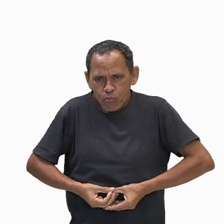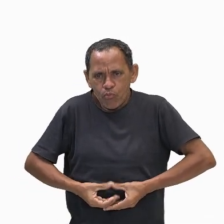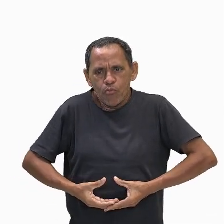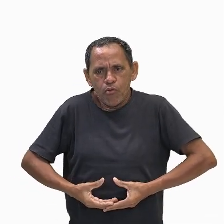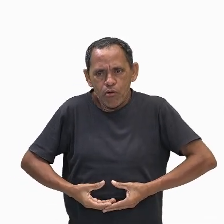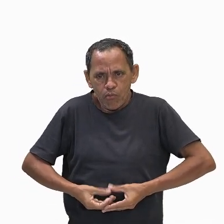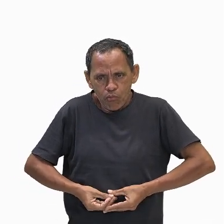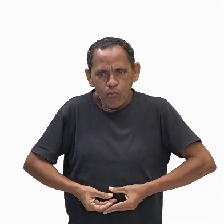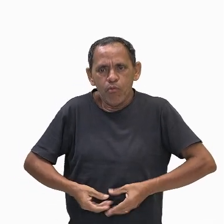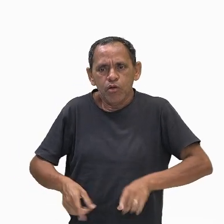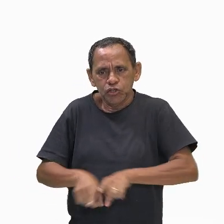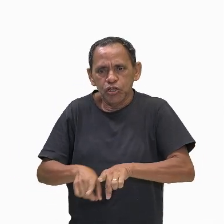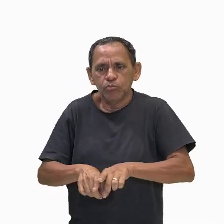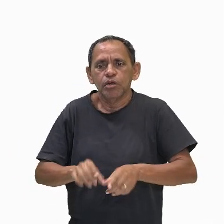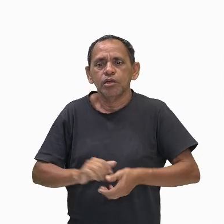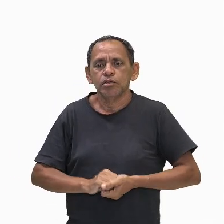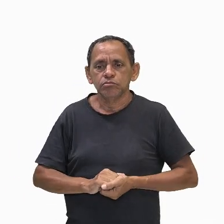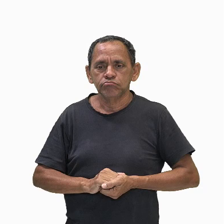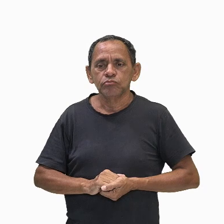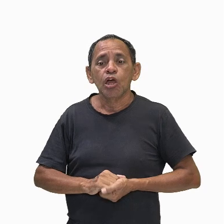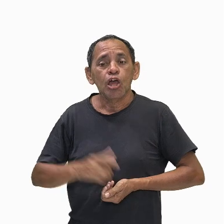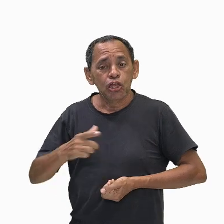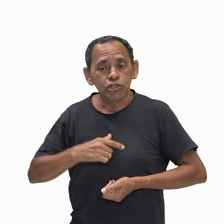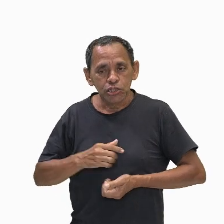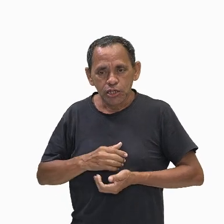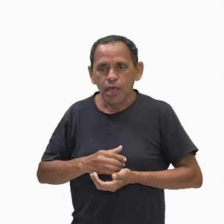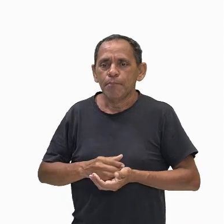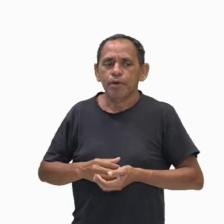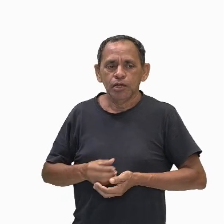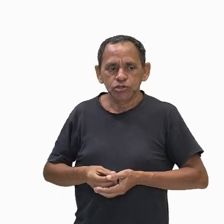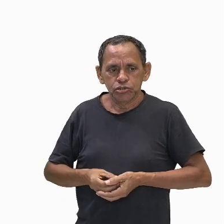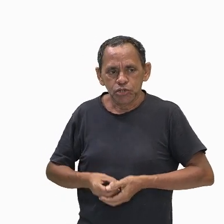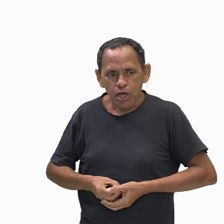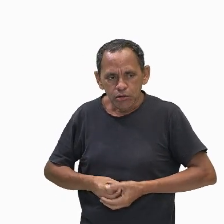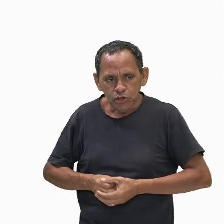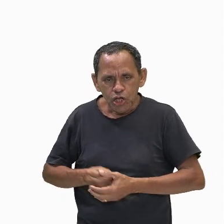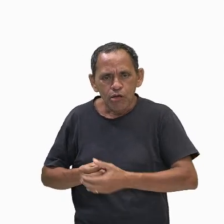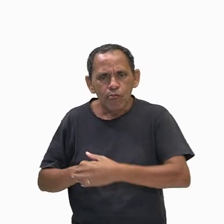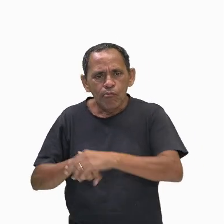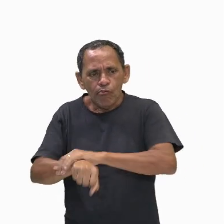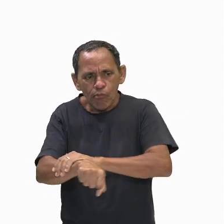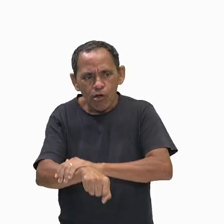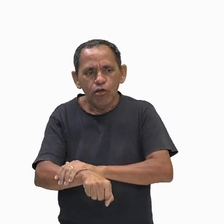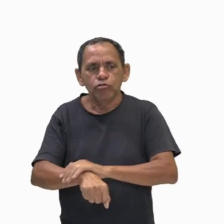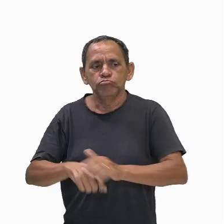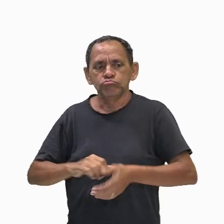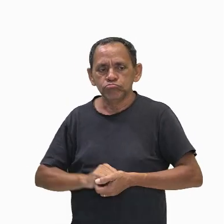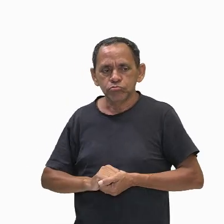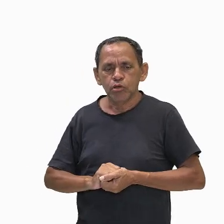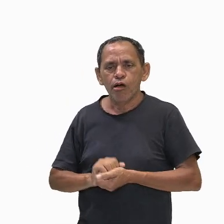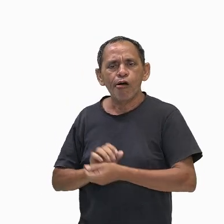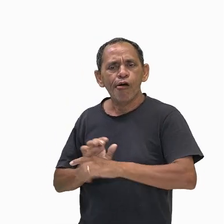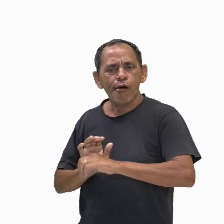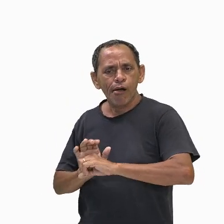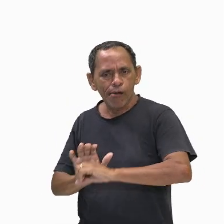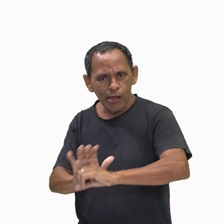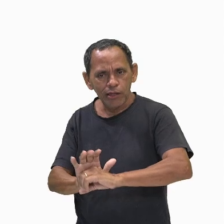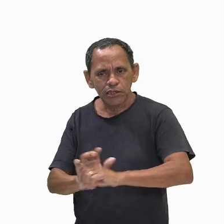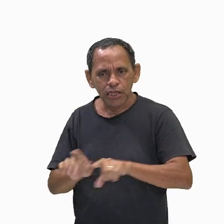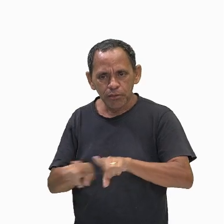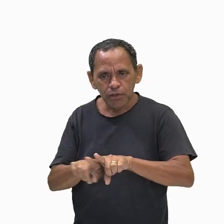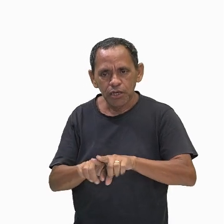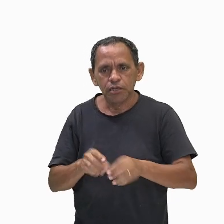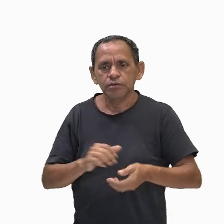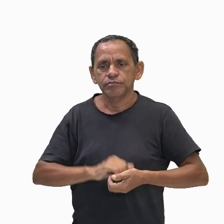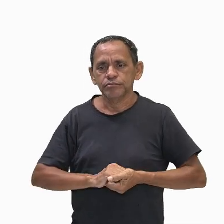bebê. Existe a etapa aí da expulsão, onde o bebê é expelido do útero através do canal vaginal. Gente, são